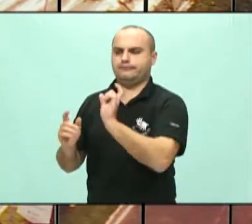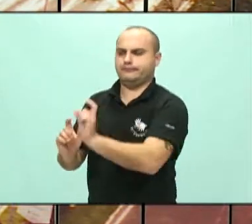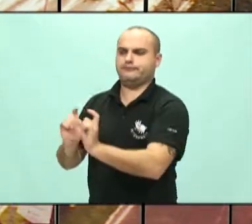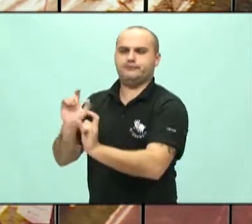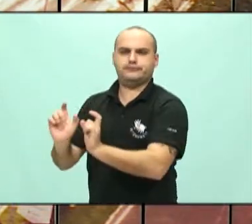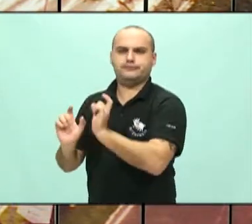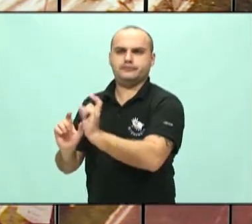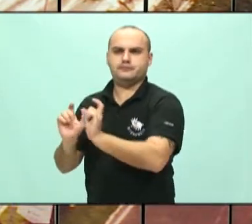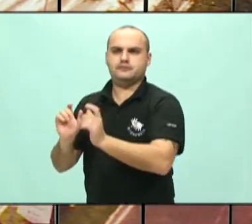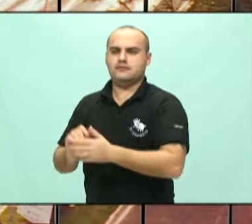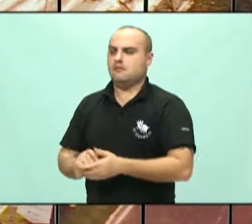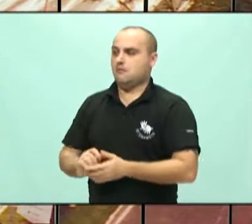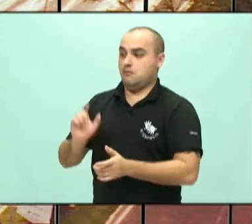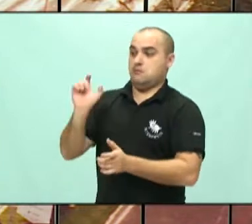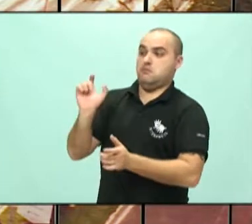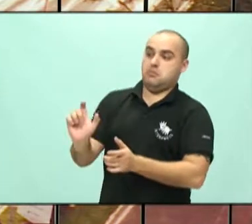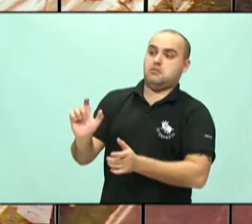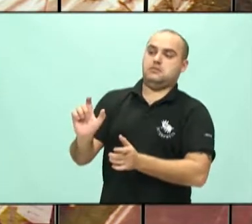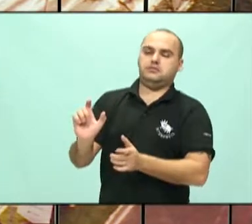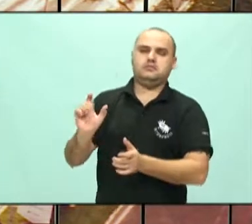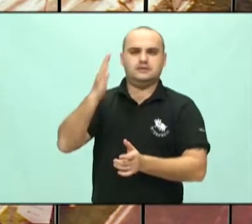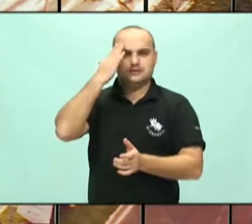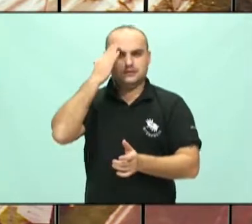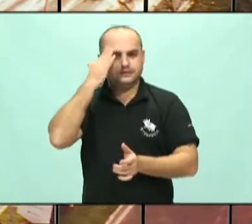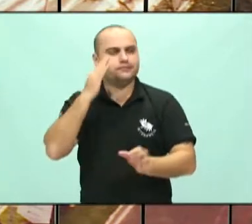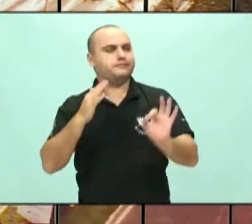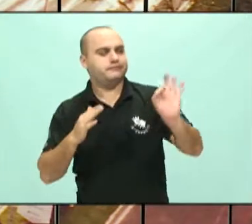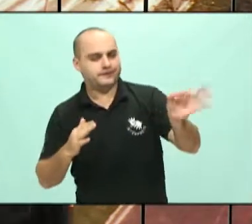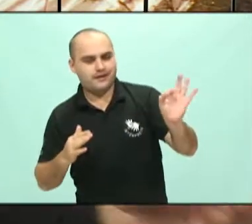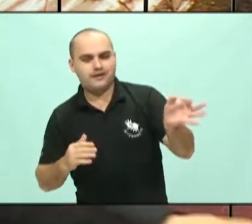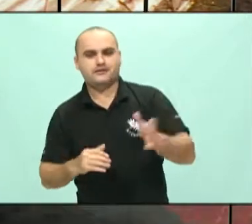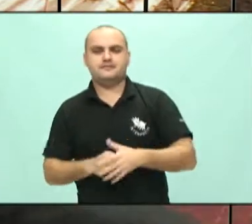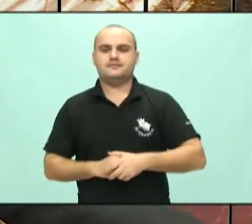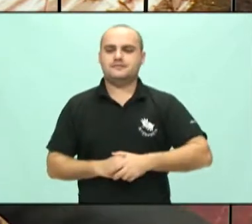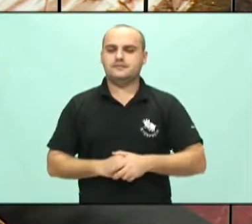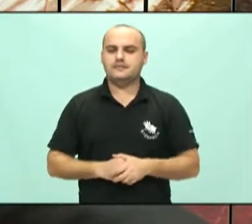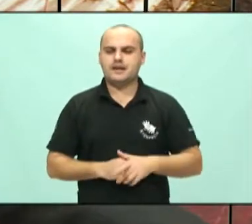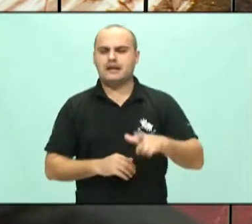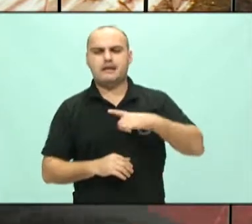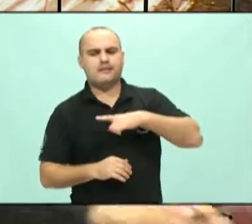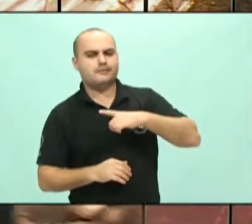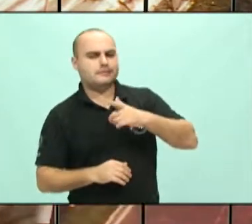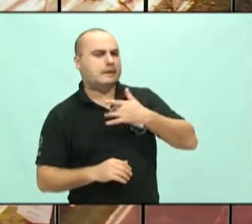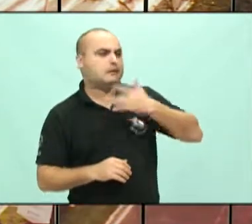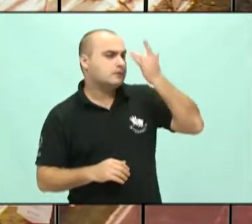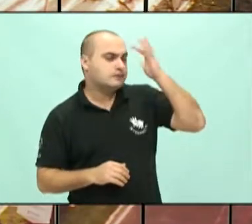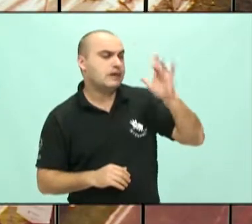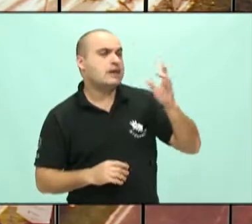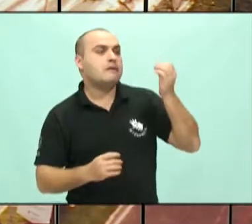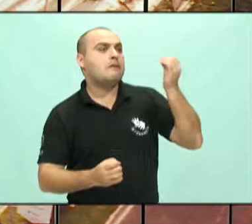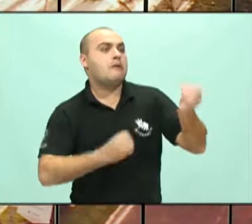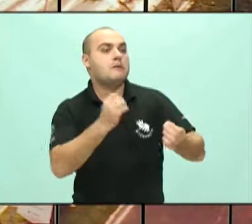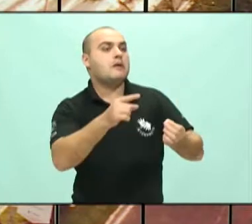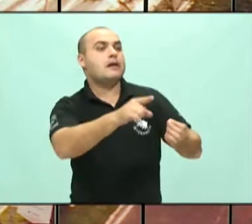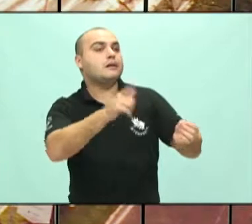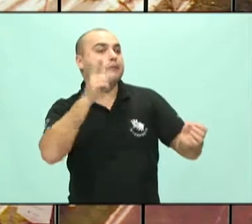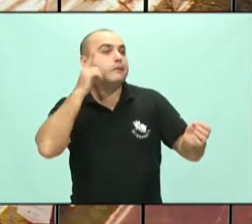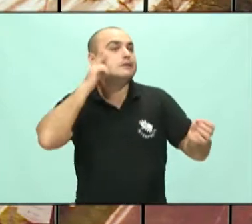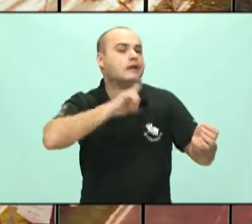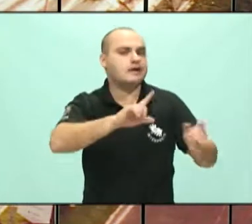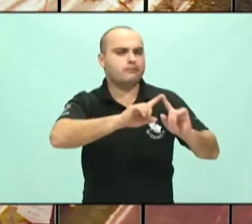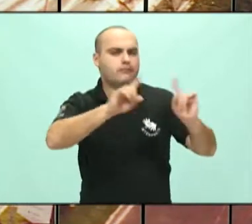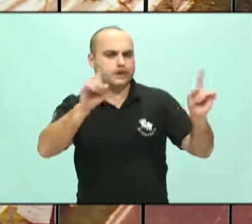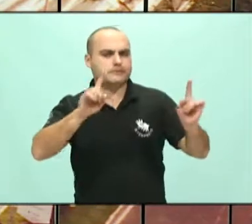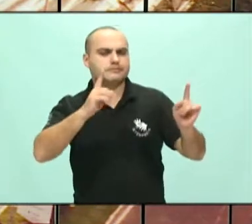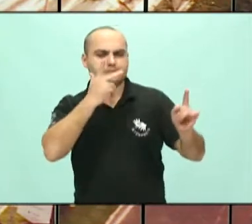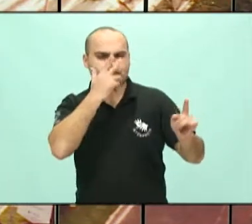palavras... Chavões, de clichêzinhos, exato. De coisas que... Eu não sei de onde é que eles tiram, mas eles acham. Eu